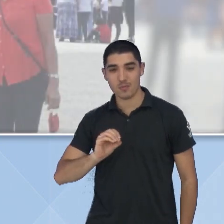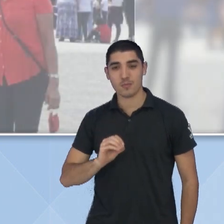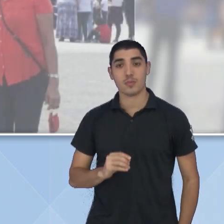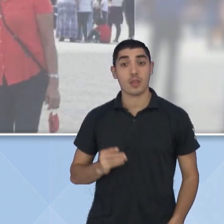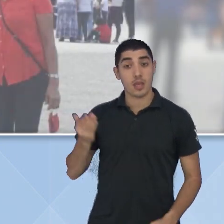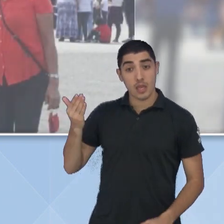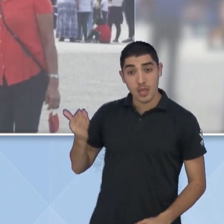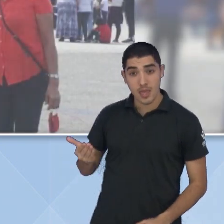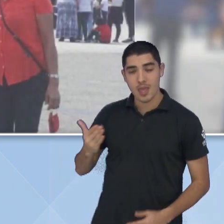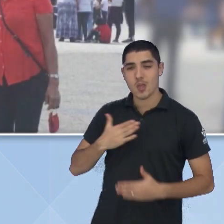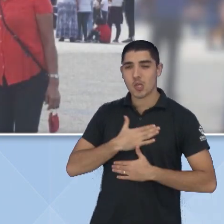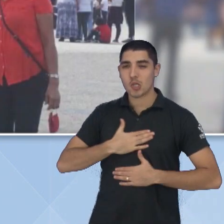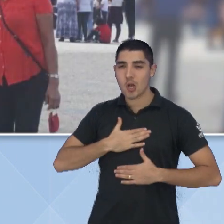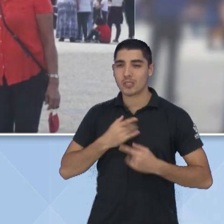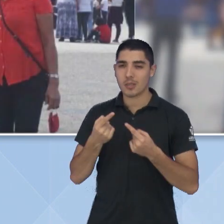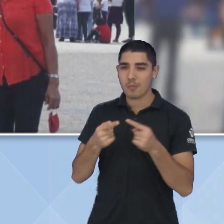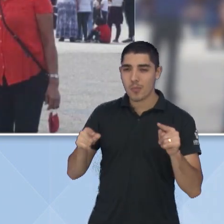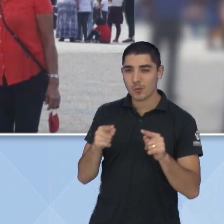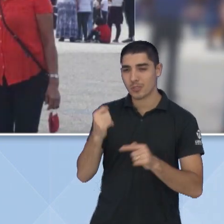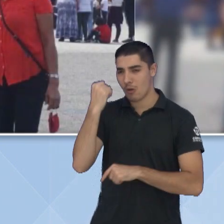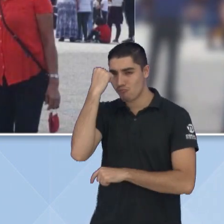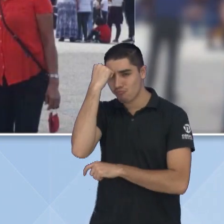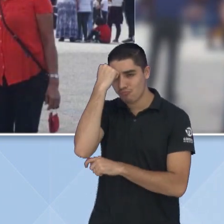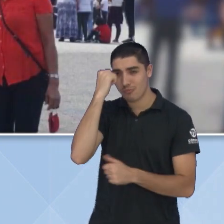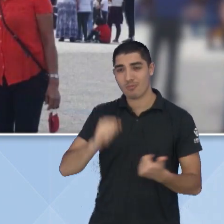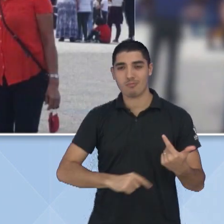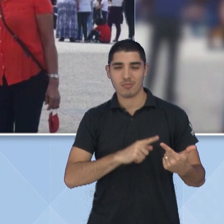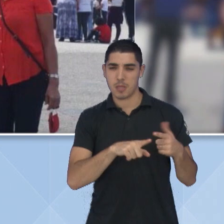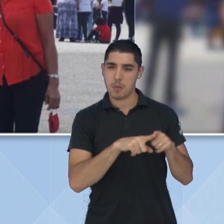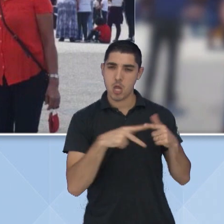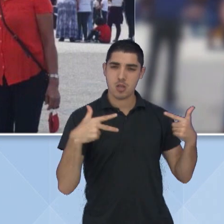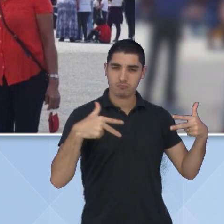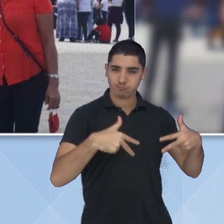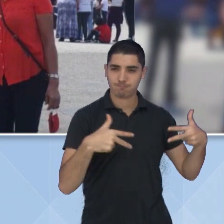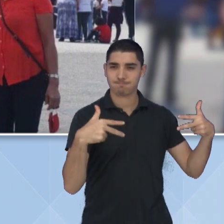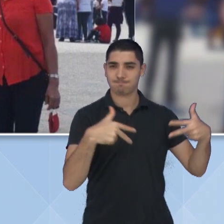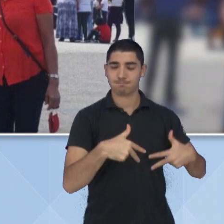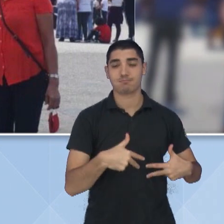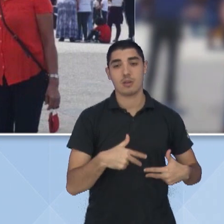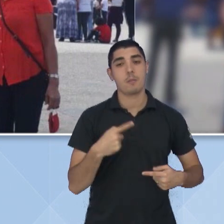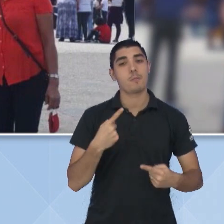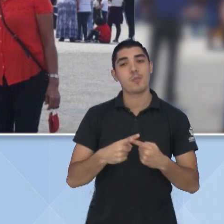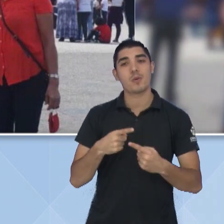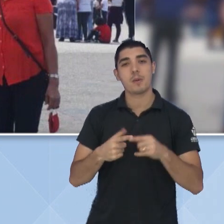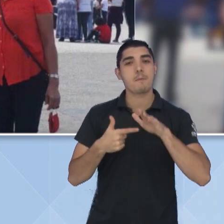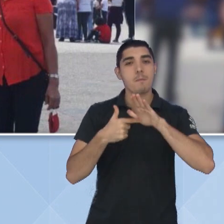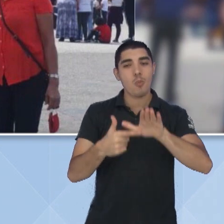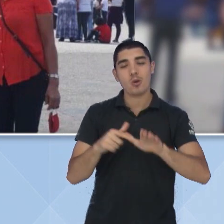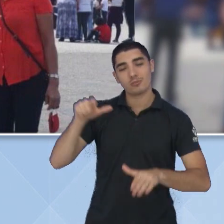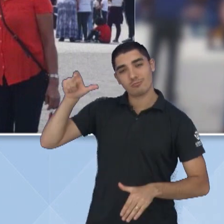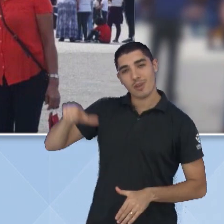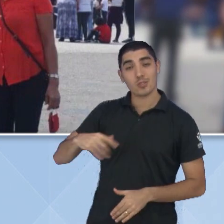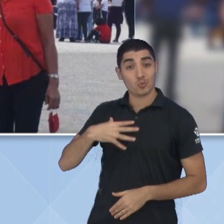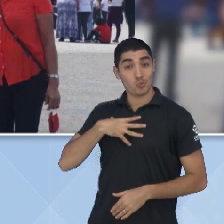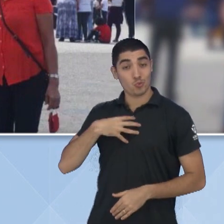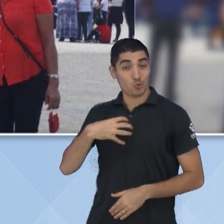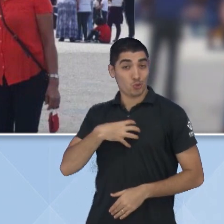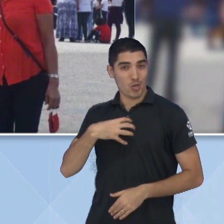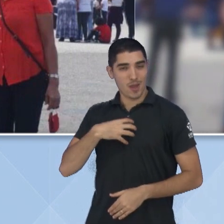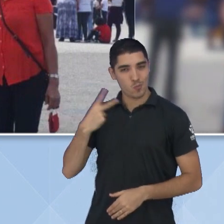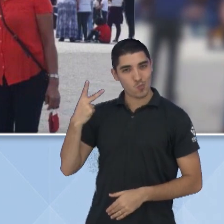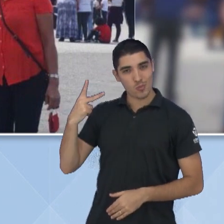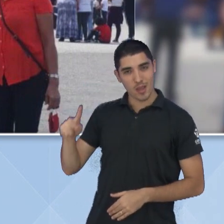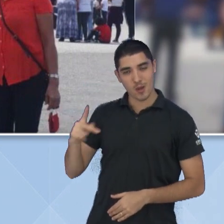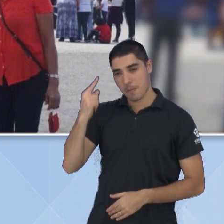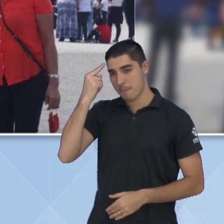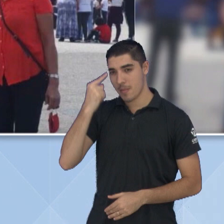gosto musical variava do sertanejo ao rap, refletindo sua personalidade eclética. No entanto,